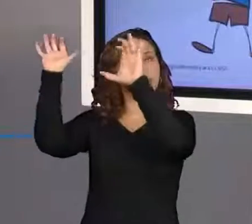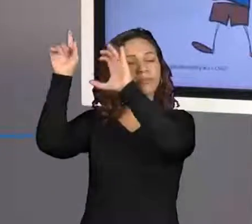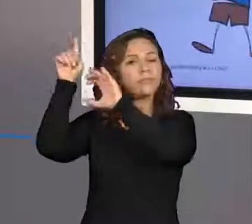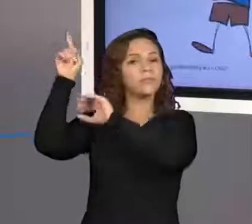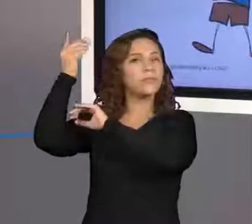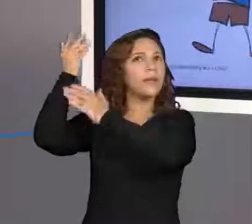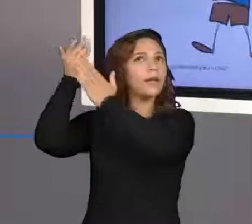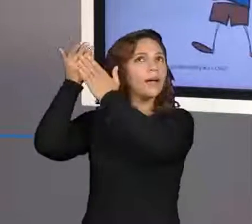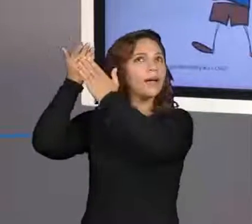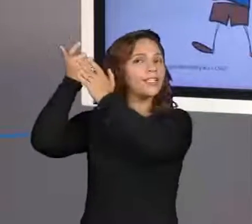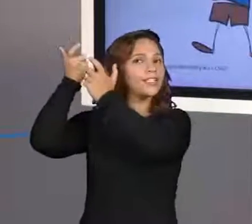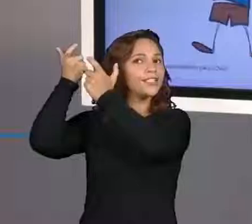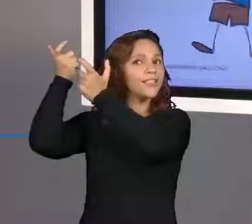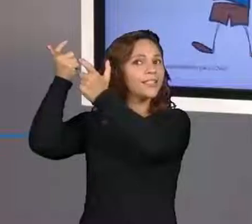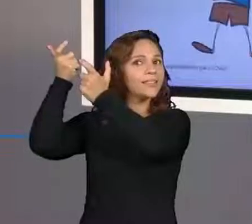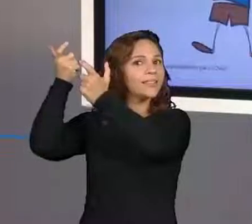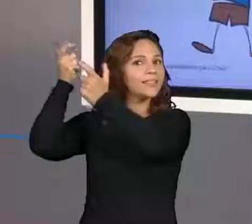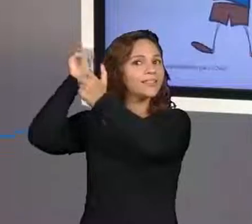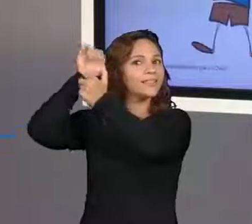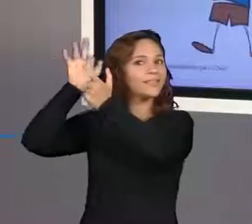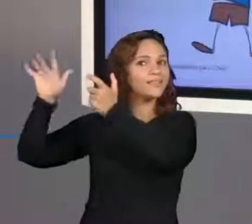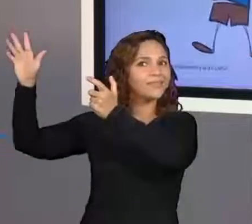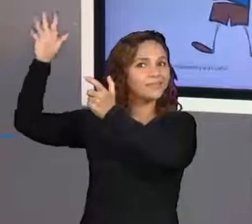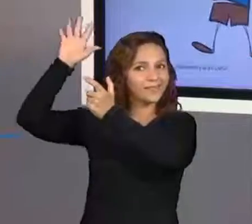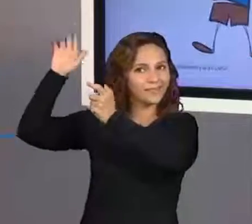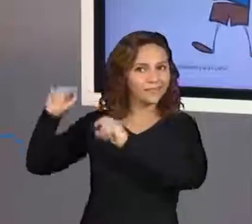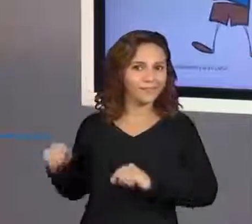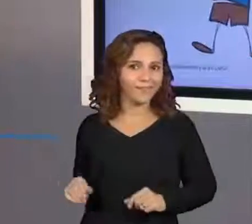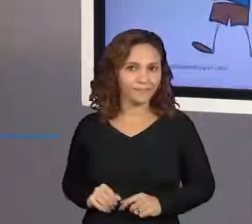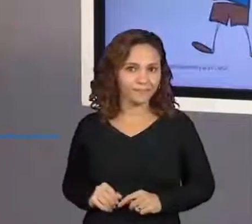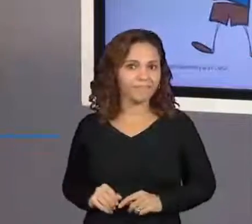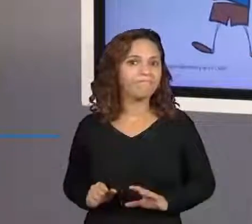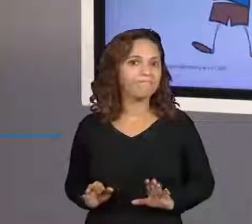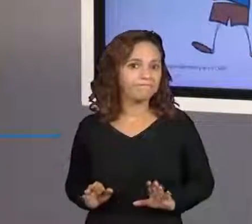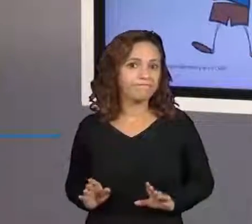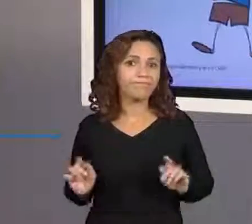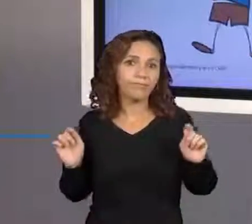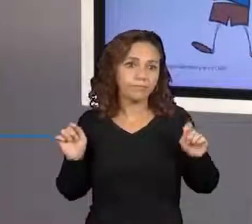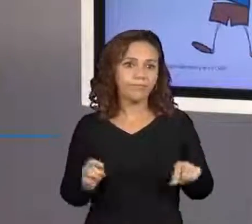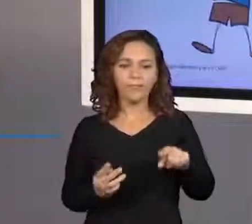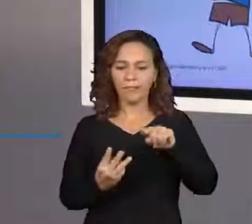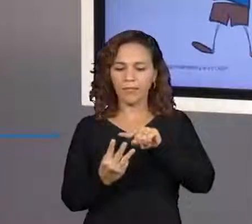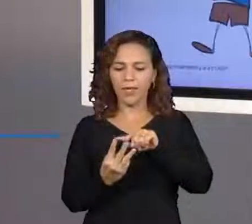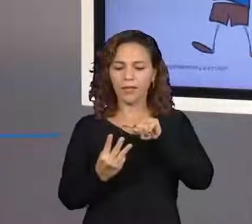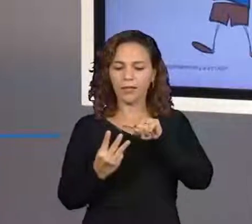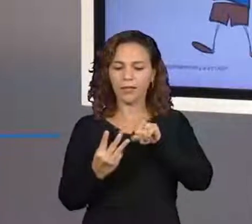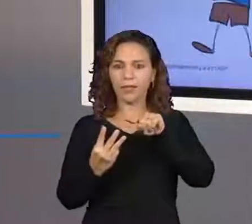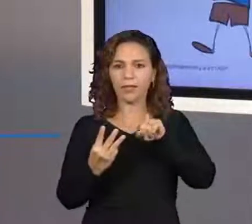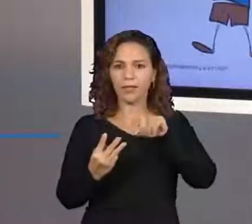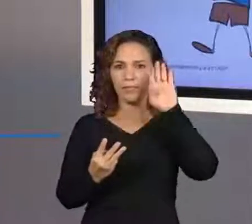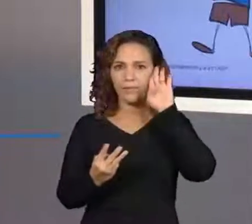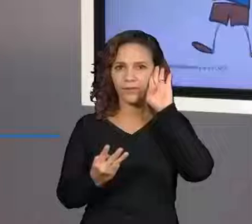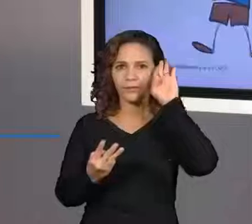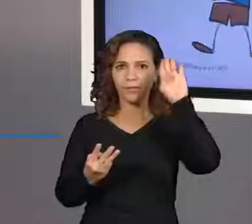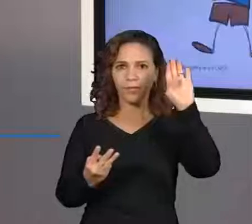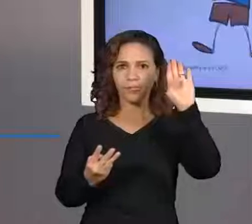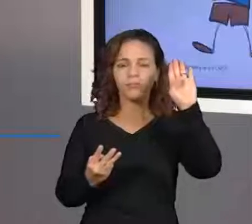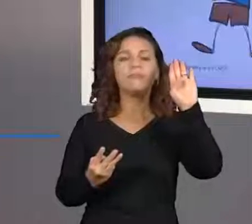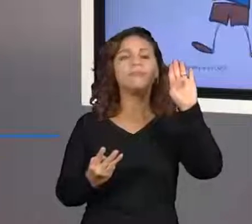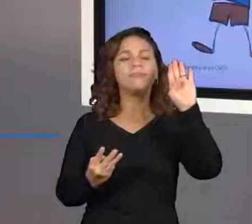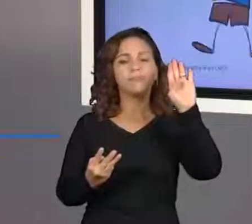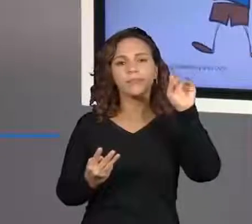expressou, ele apenas pensou. Então, eu consigo pensar nesses 3 balões e trazer expressões